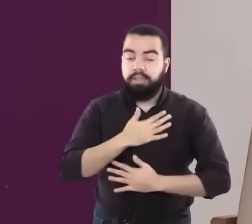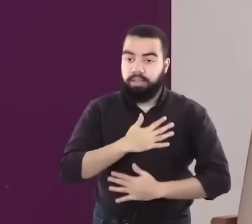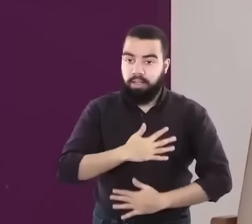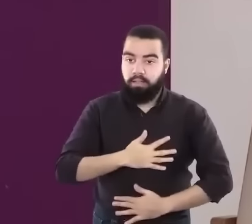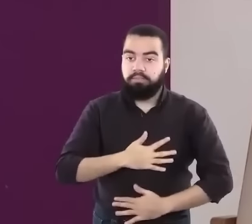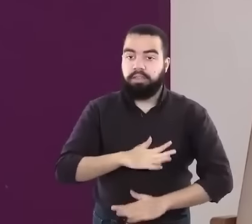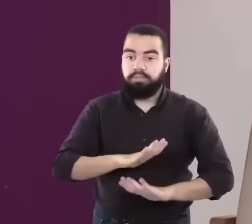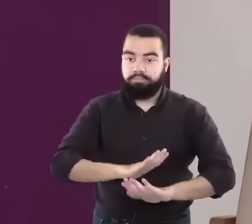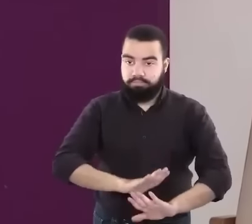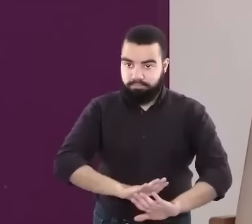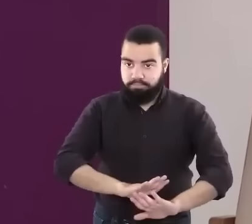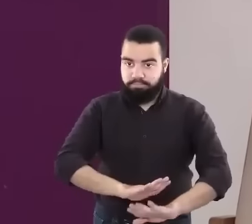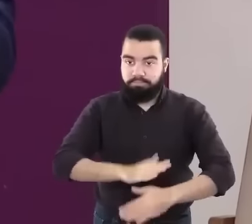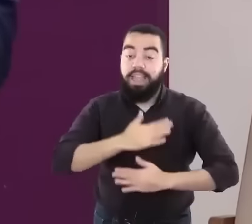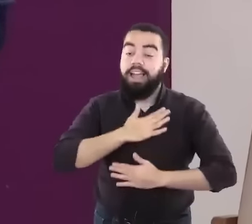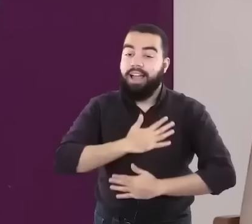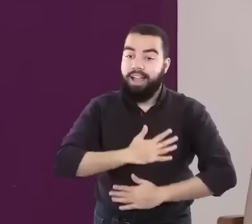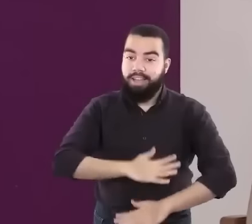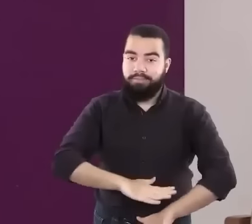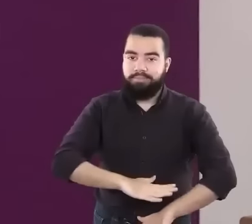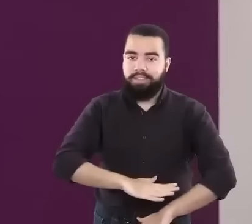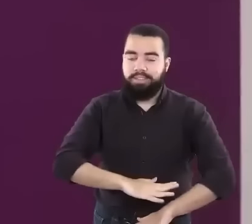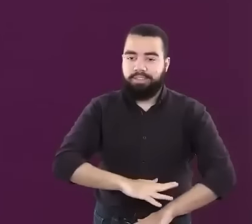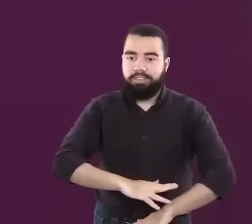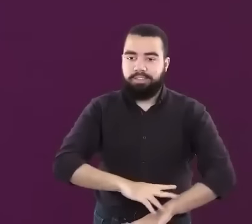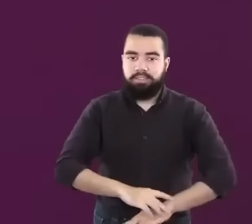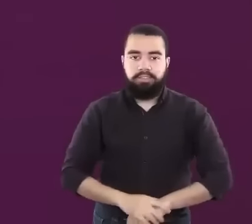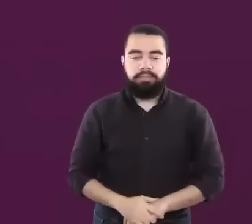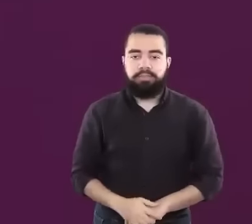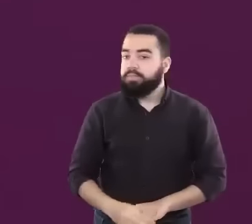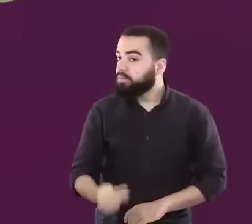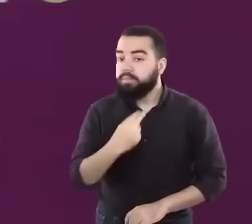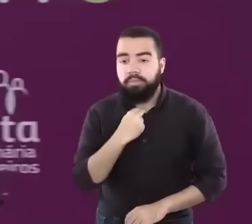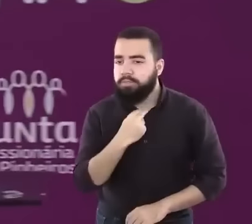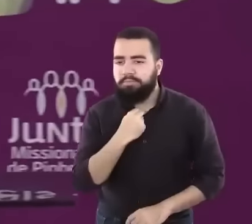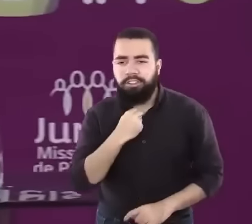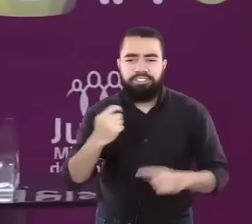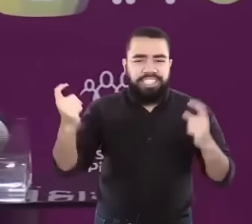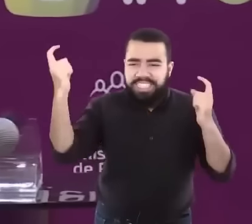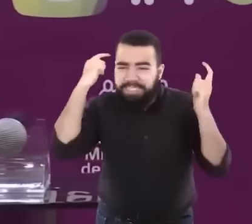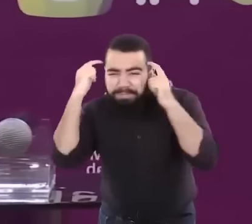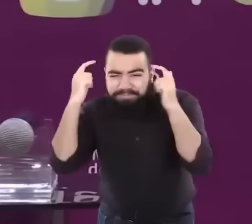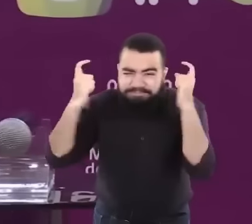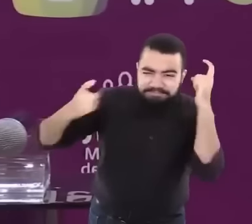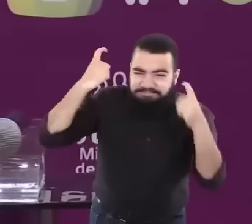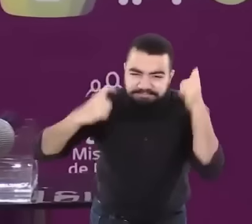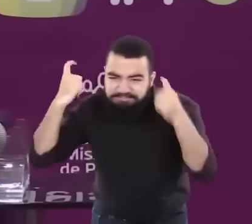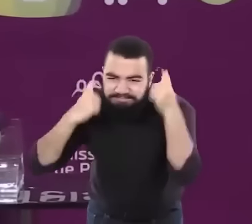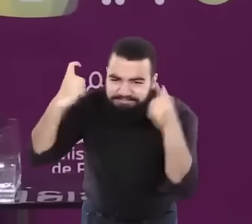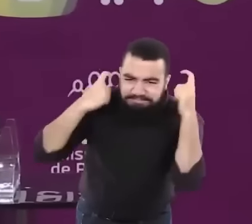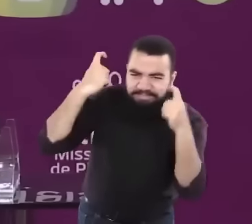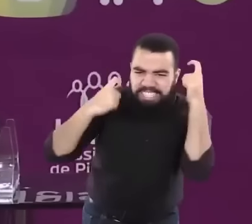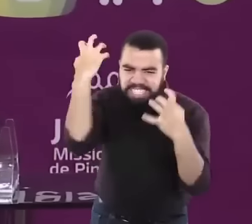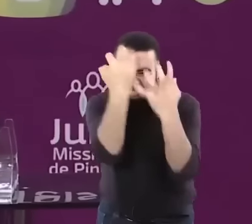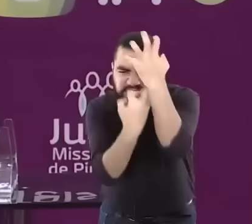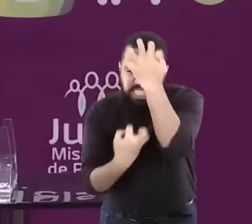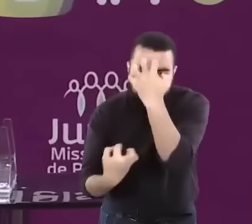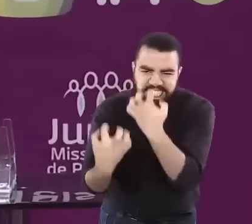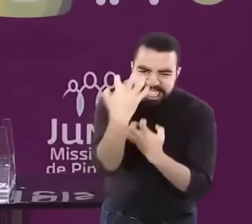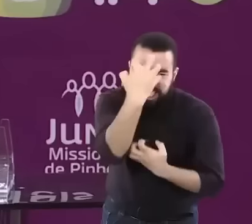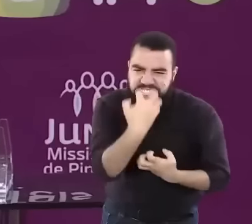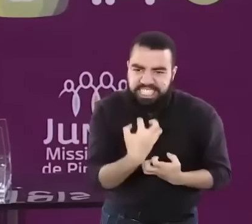apoquente tá certo não permita que esse assunto Fica fervilhando na sua mente